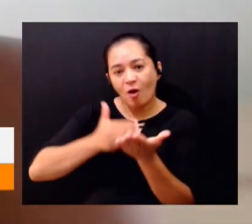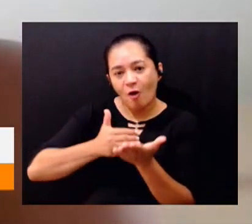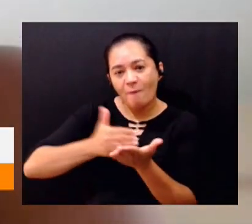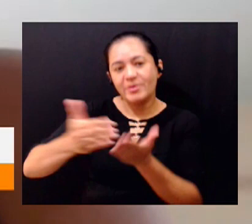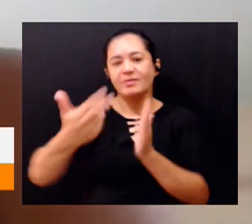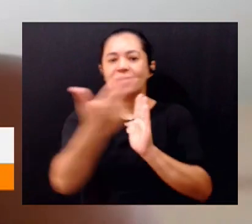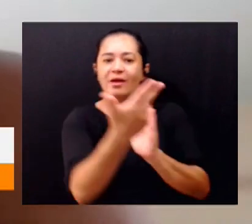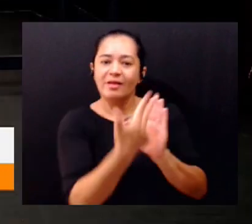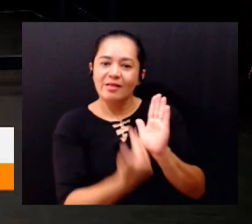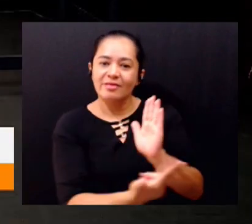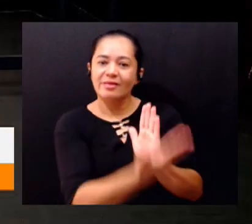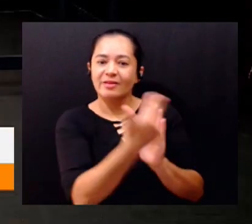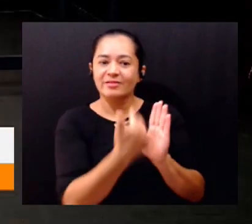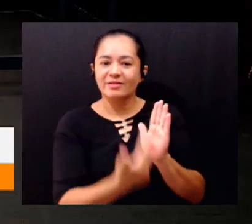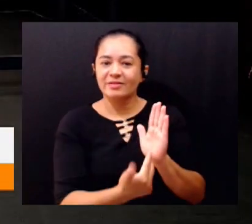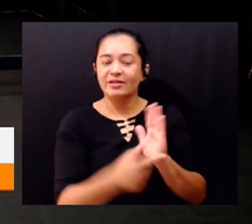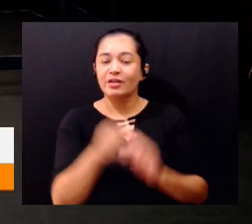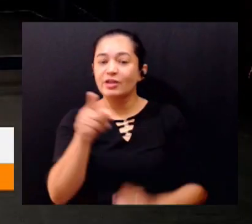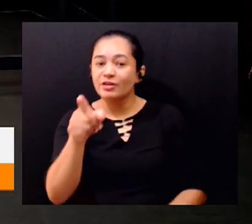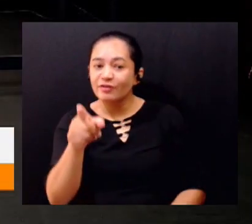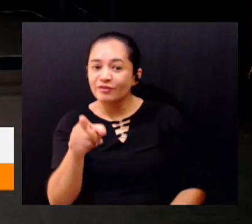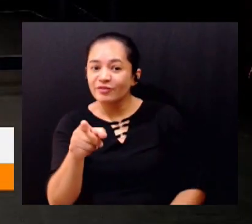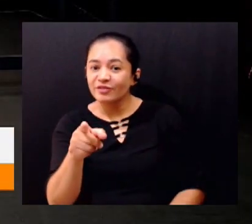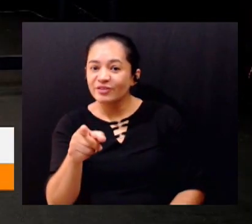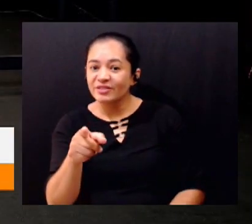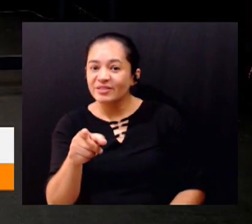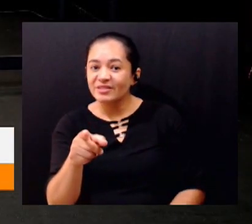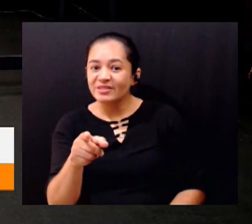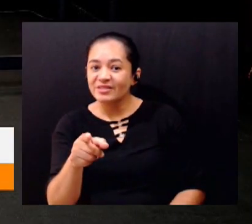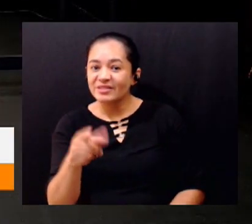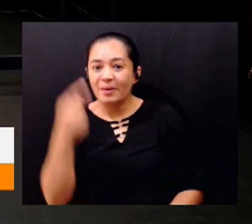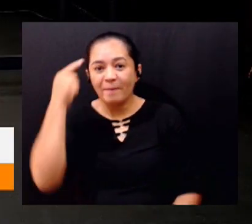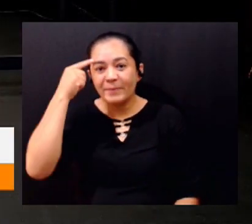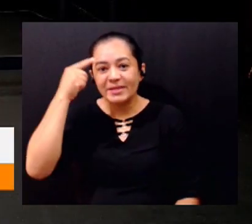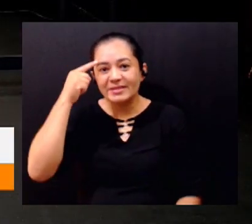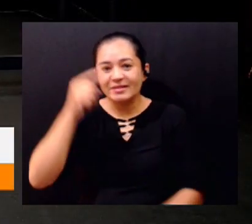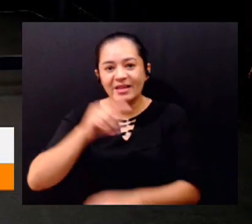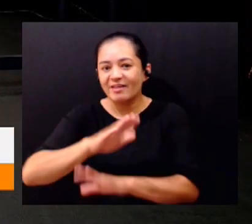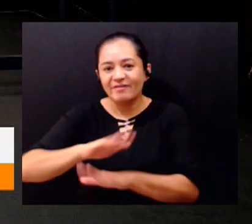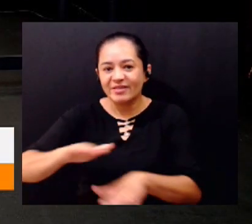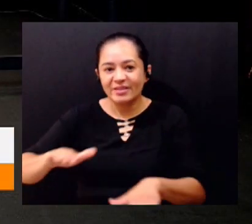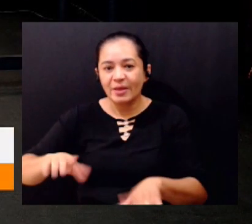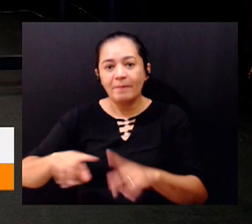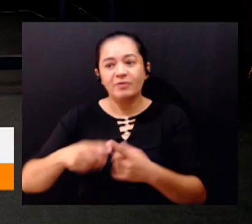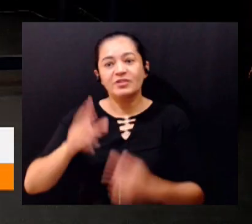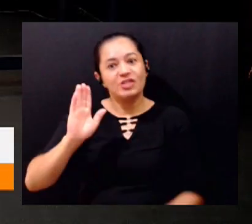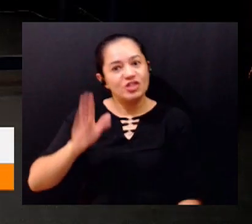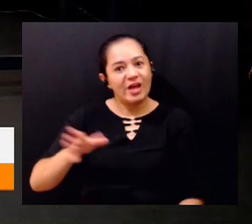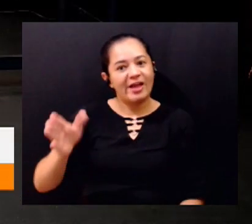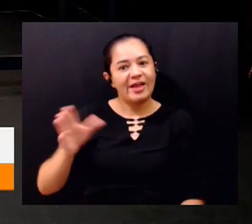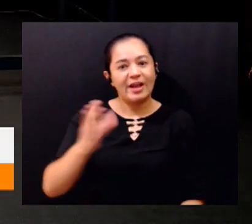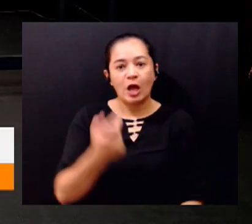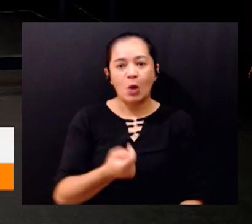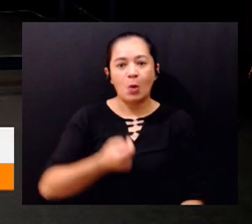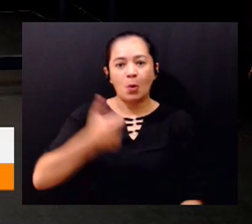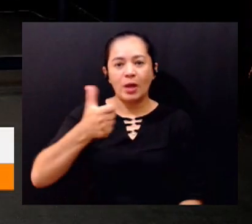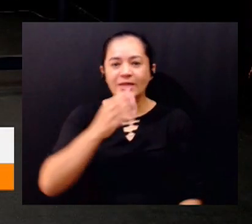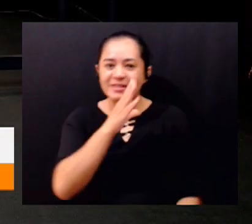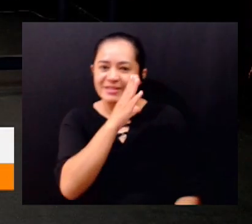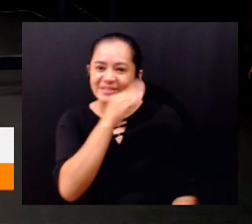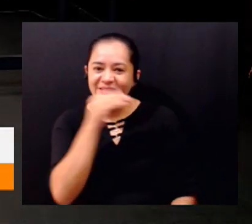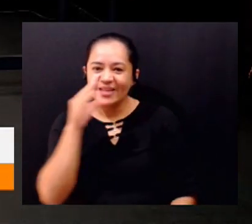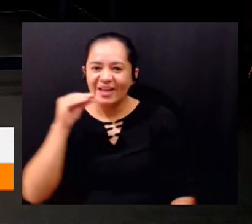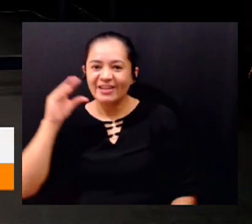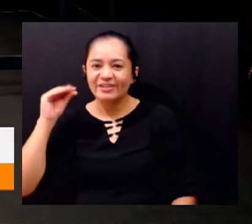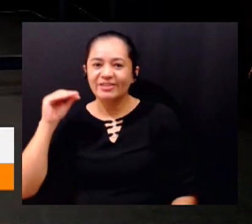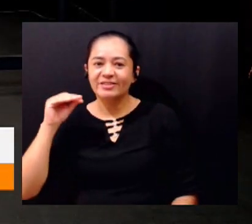você, com 13, se considerava criança, mas na verdade você não era, né? Você já era um pré-adolescente ali. Então, eu falei: cara, infelizmente,